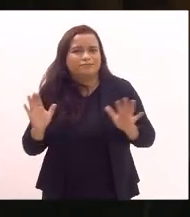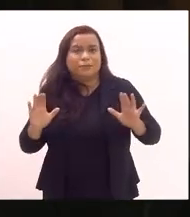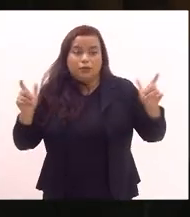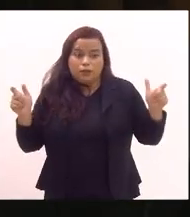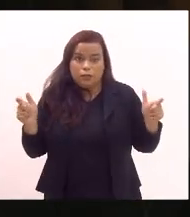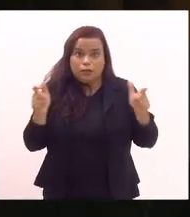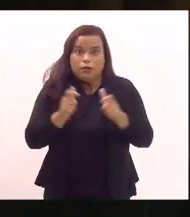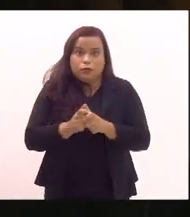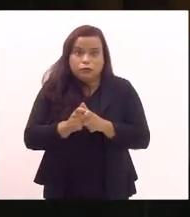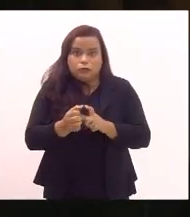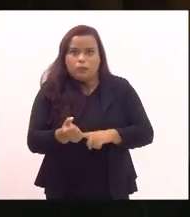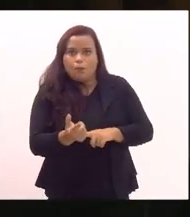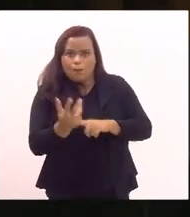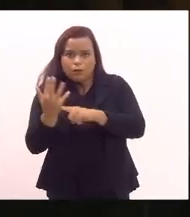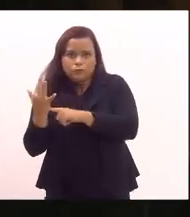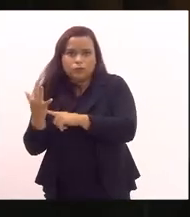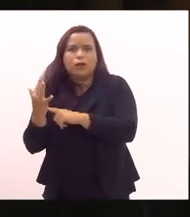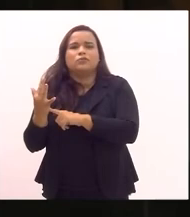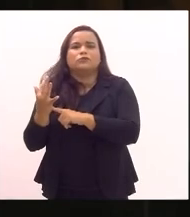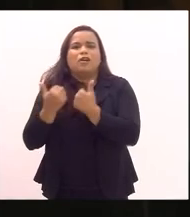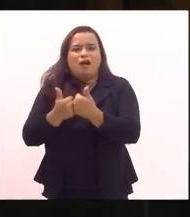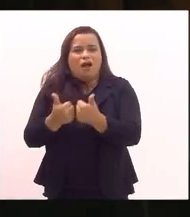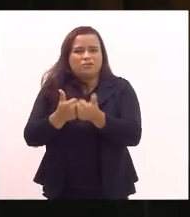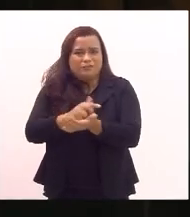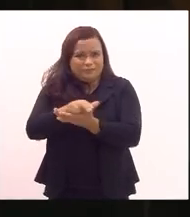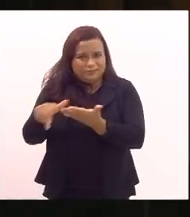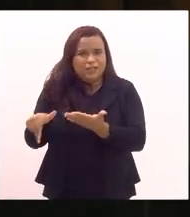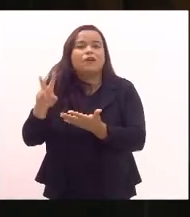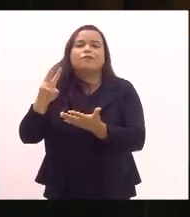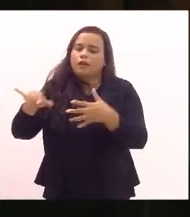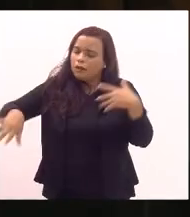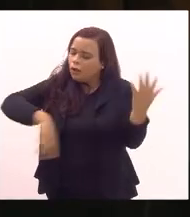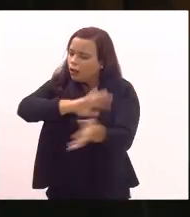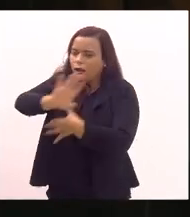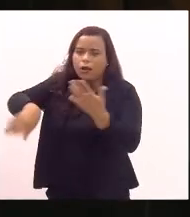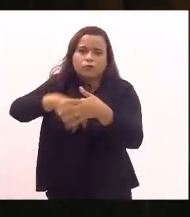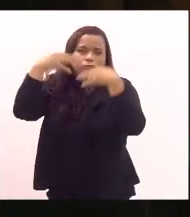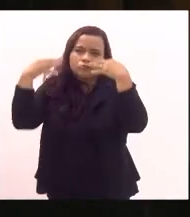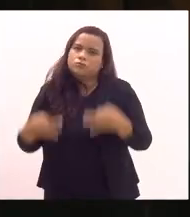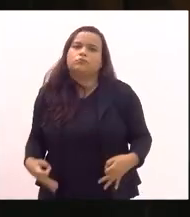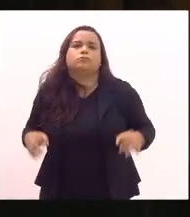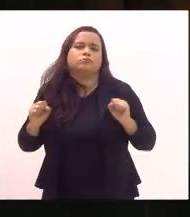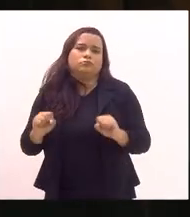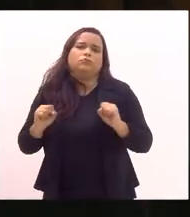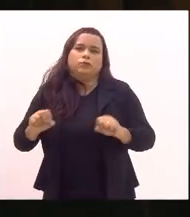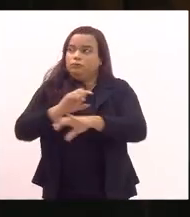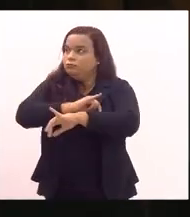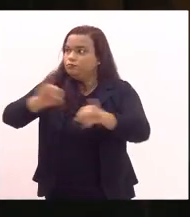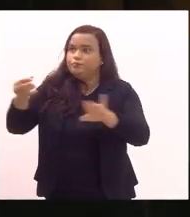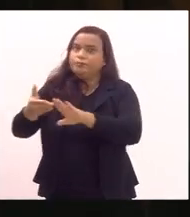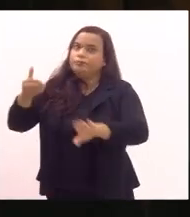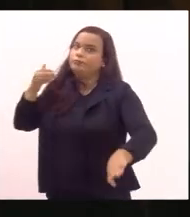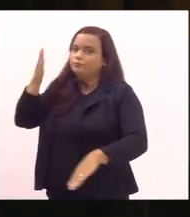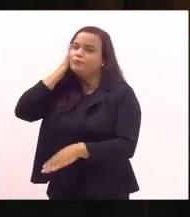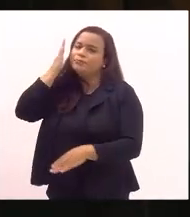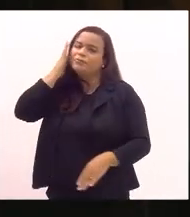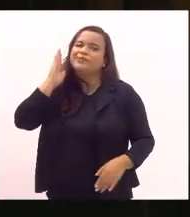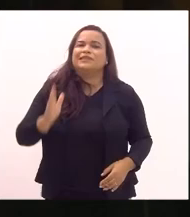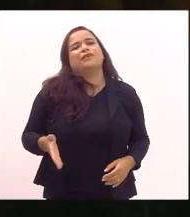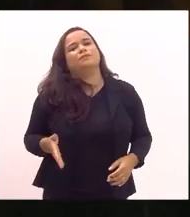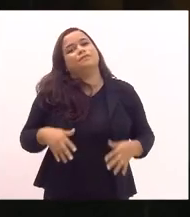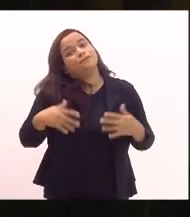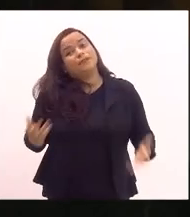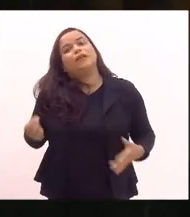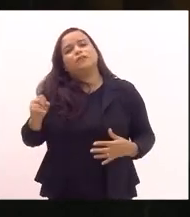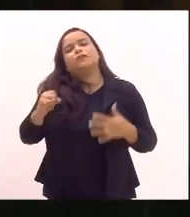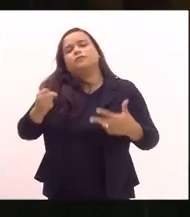redução das frotas pode-se ter um caos e um caos já anunciado Então